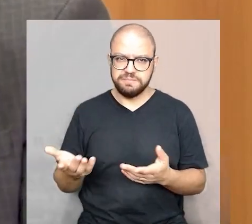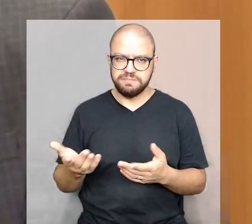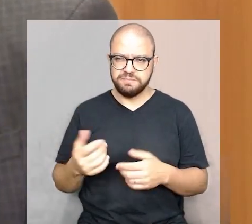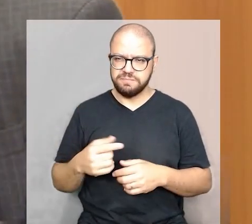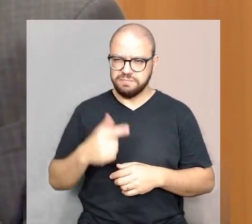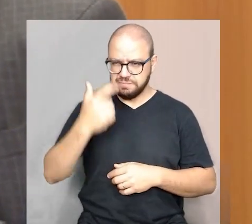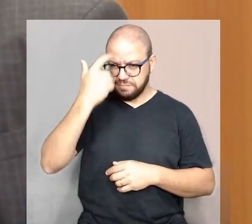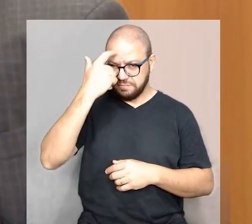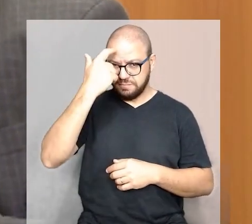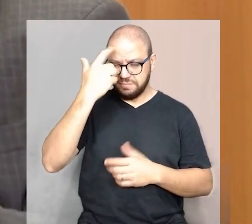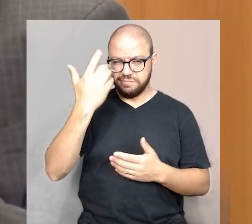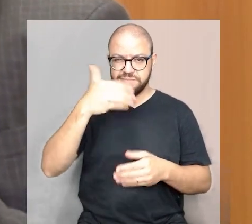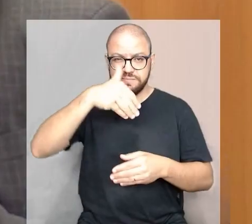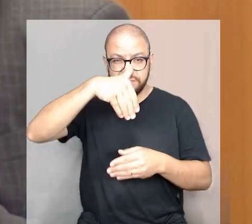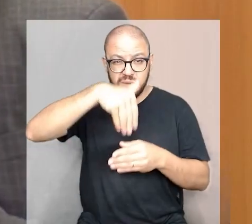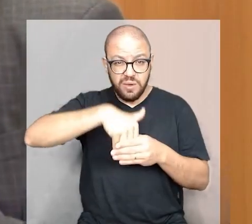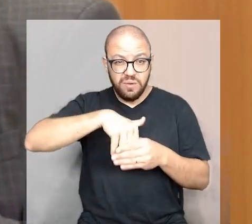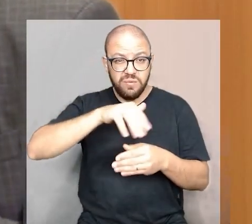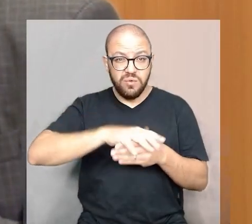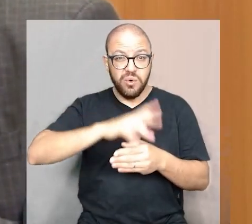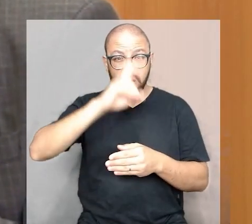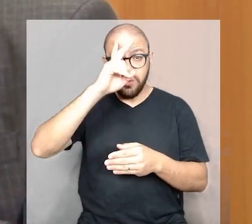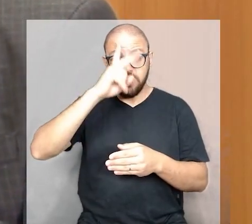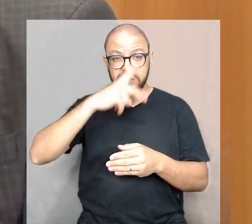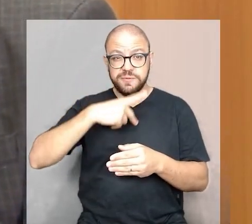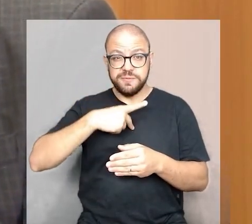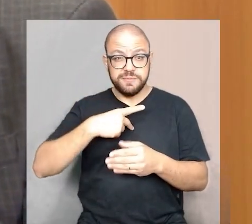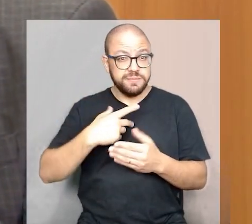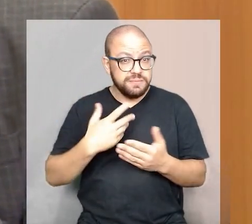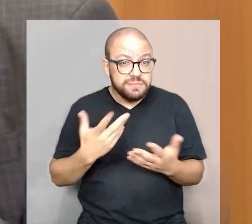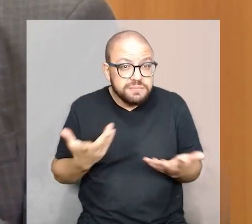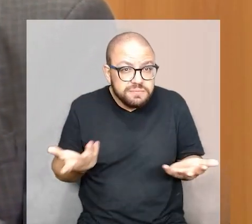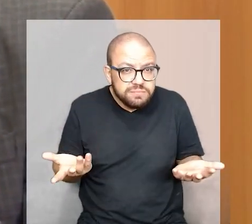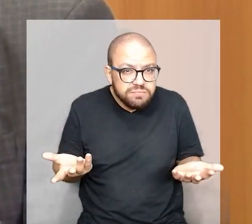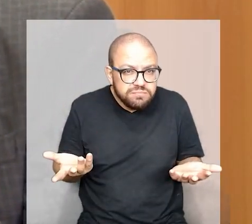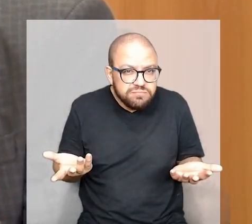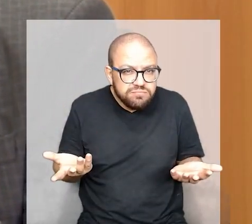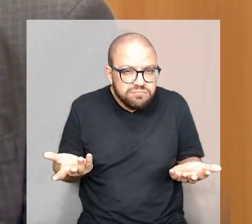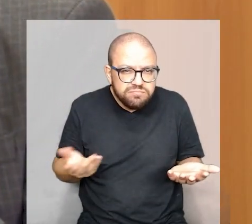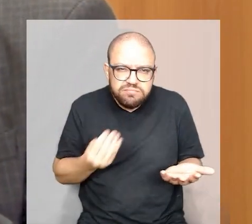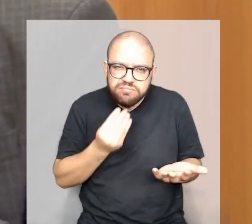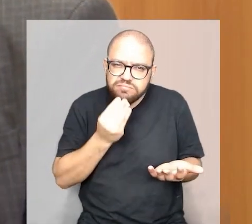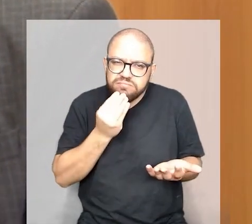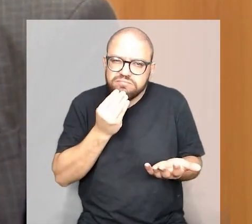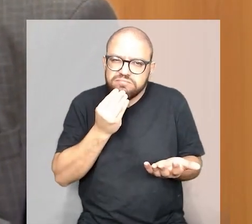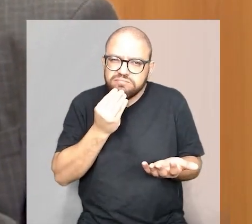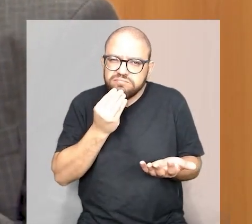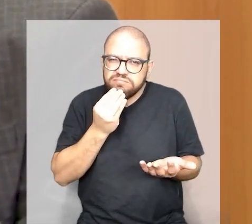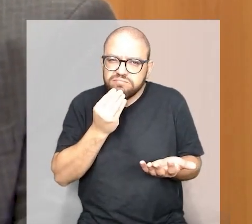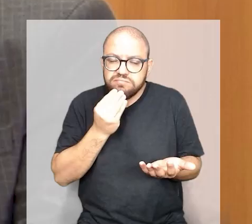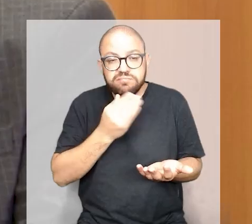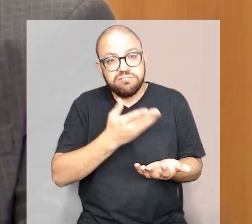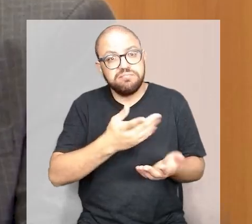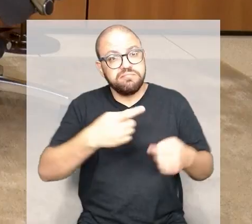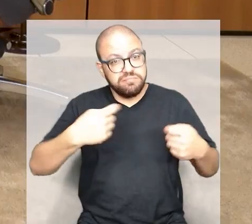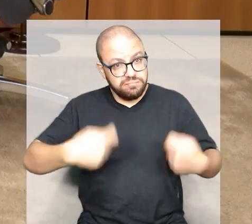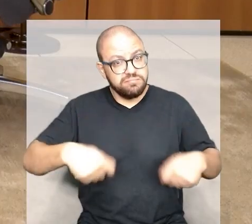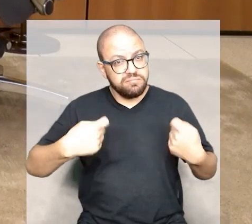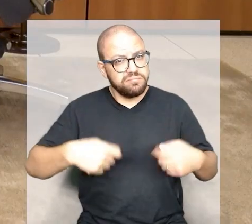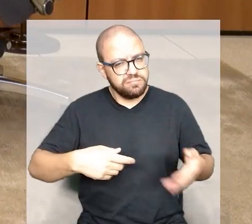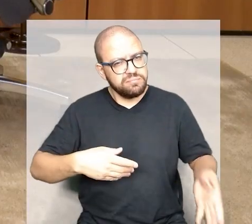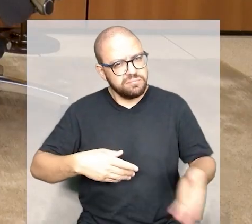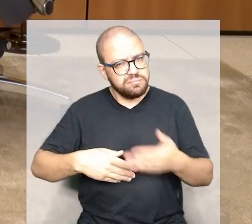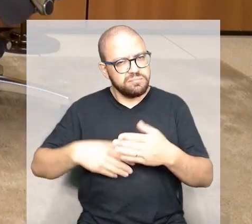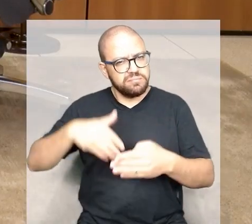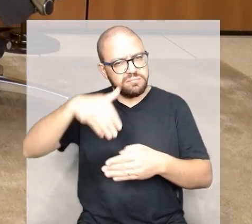mesmo votar, porque votar é uma opção da própria pessoa. Evidente que ele tem o dever